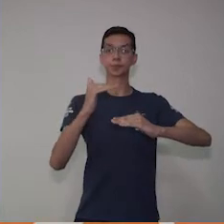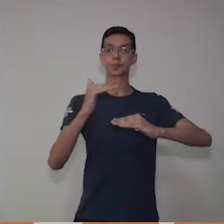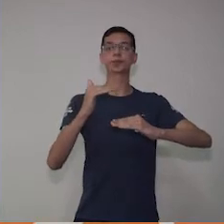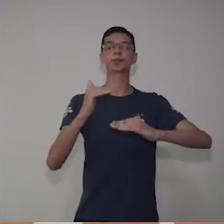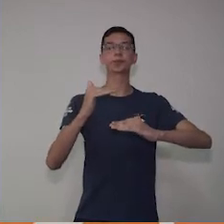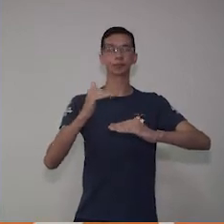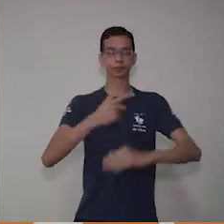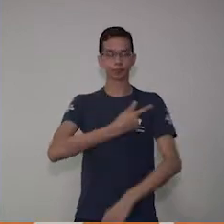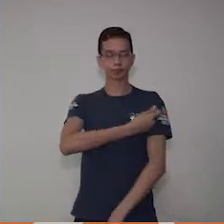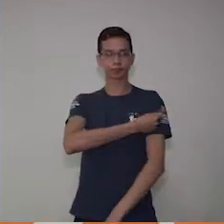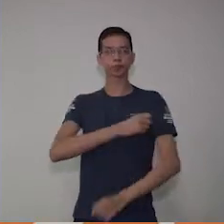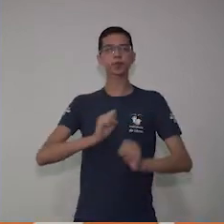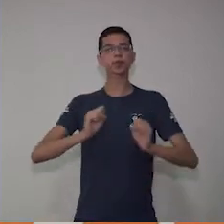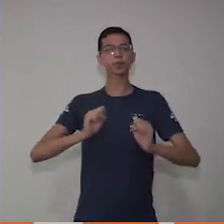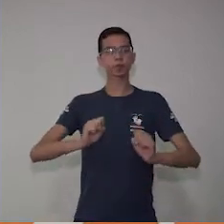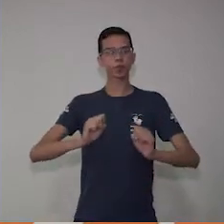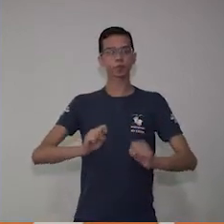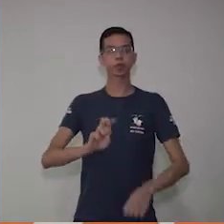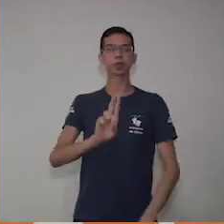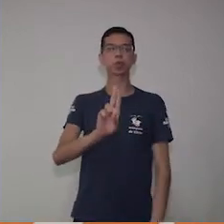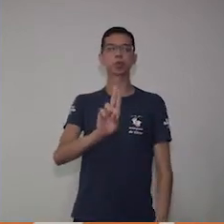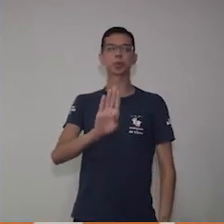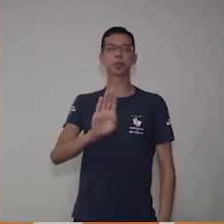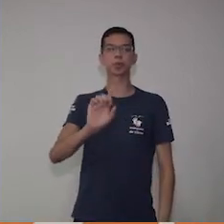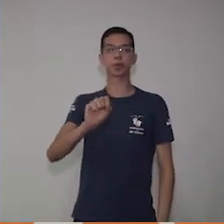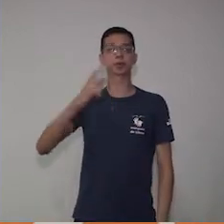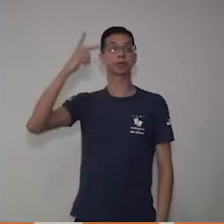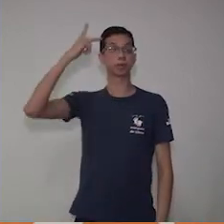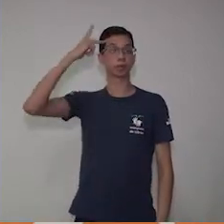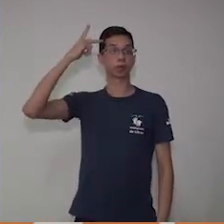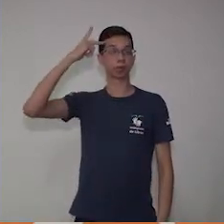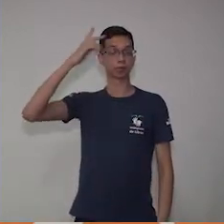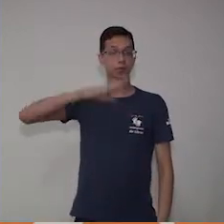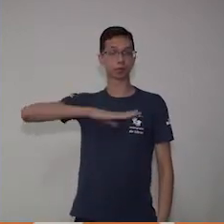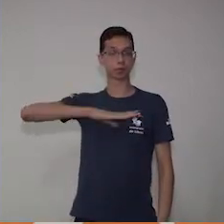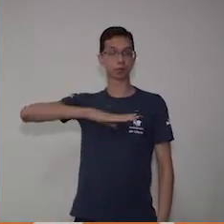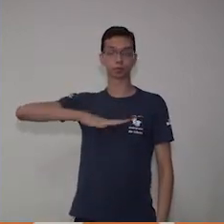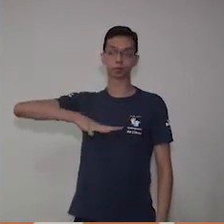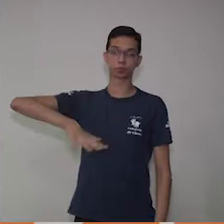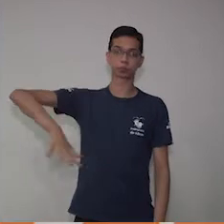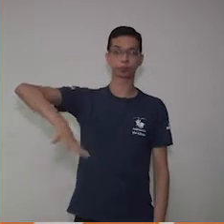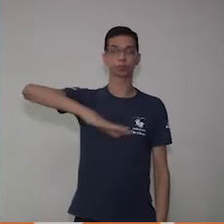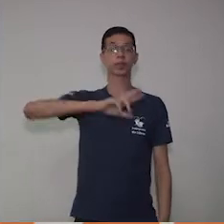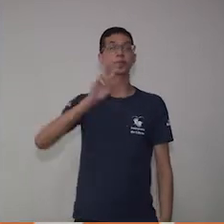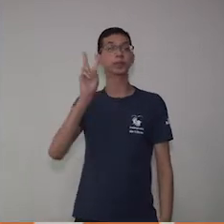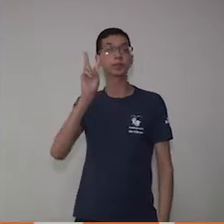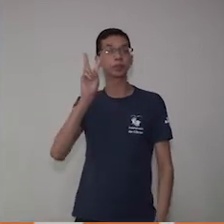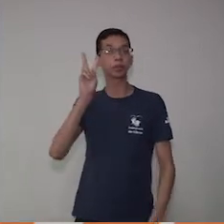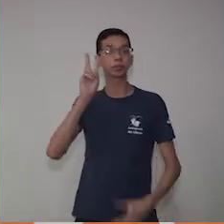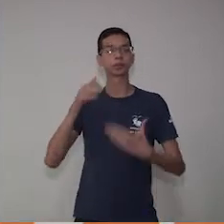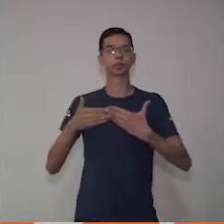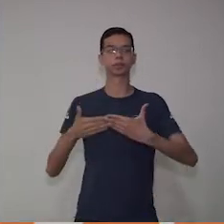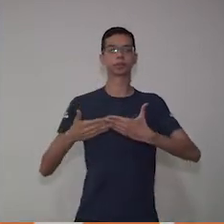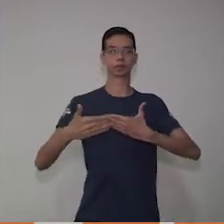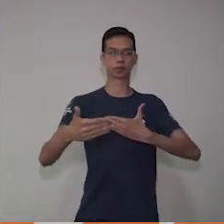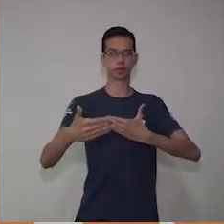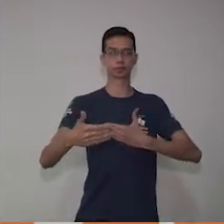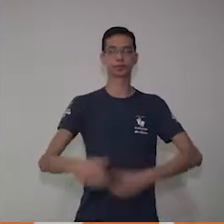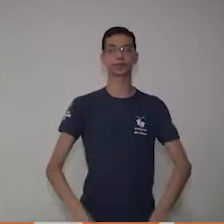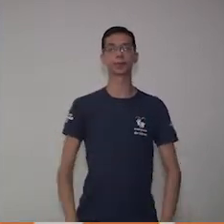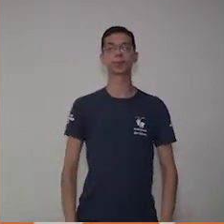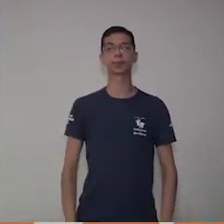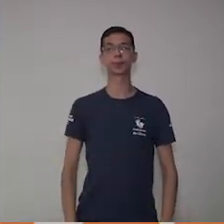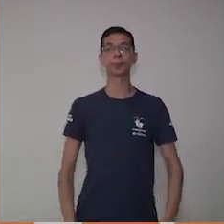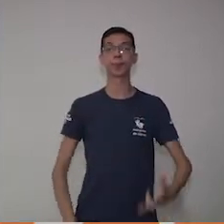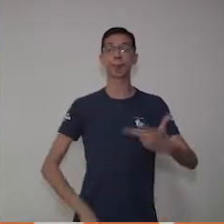ser vacinados nas UBSs da cidade de São Paulo a partir de segunda-feira. Terceira questão.